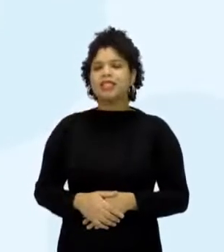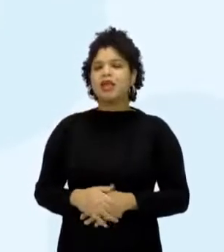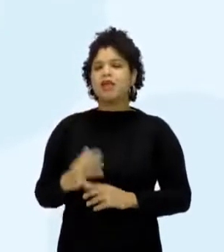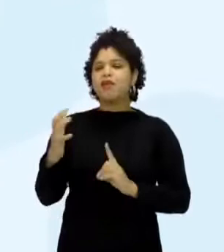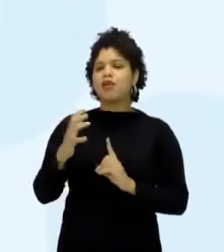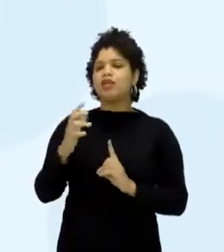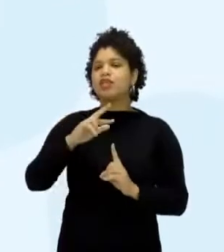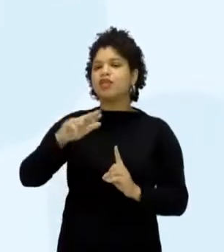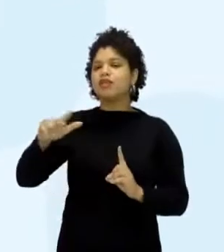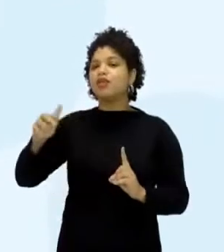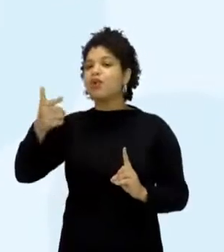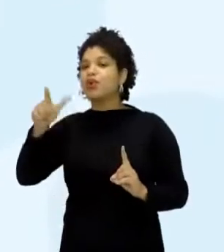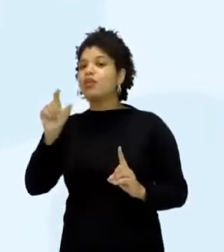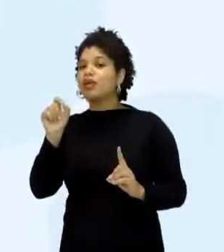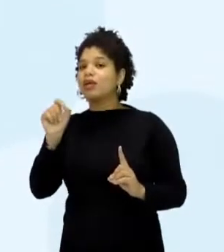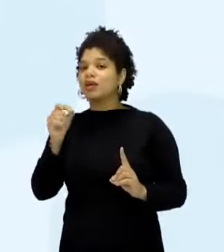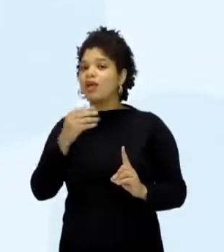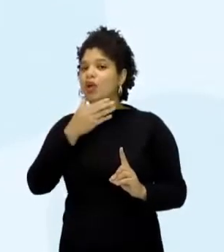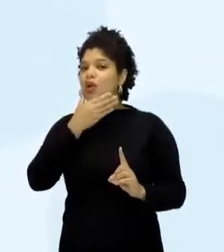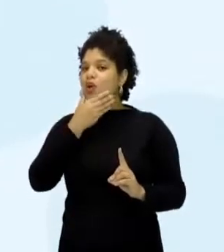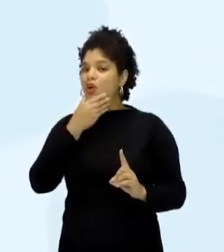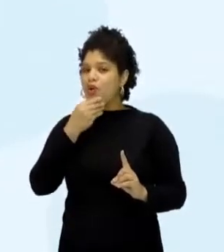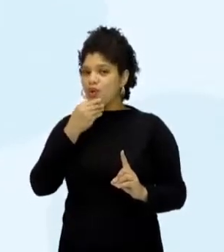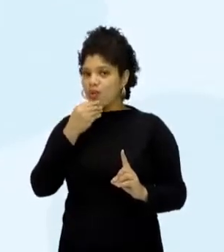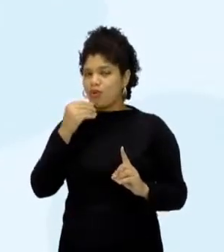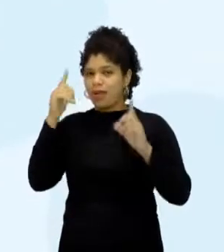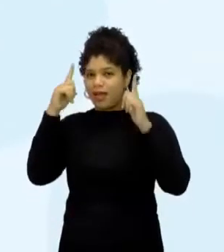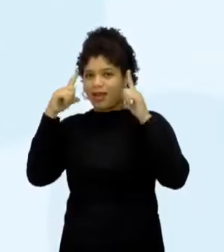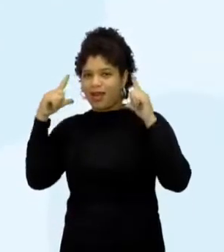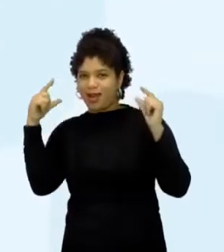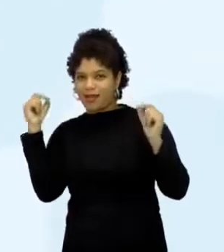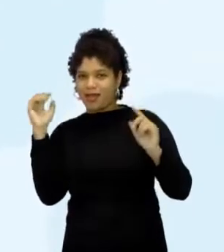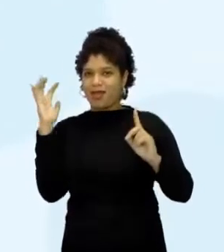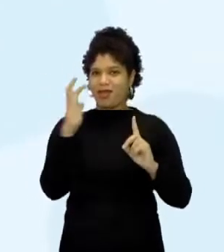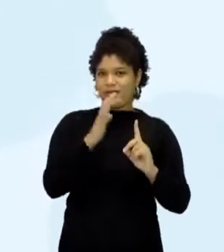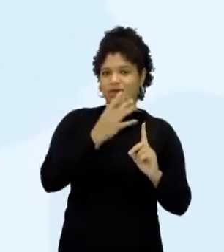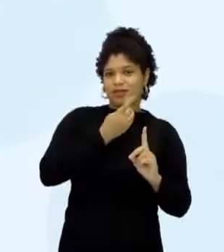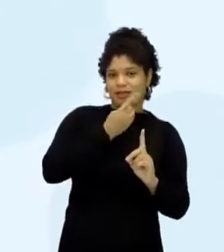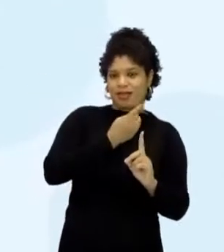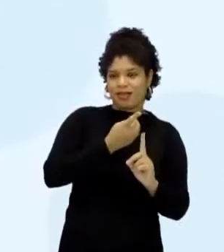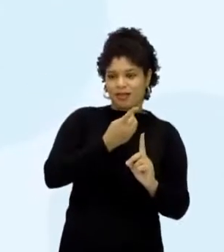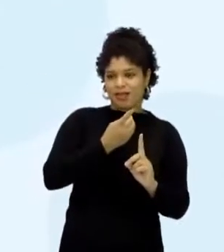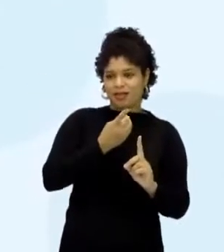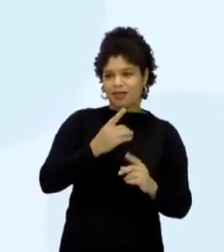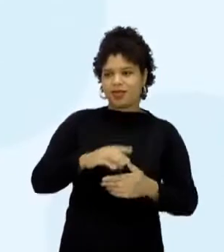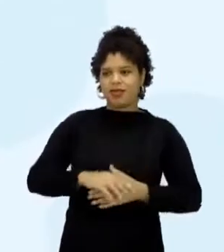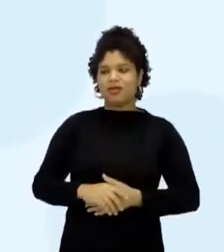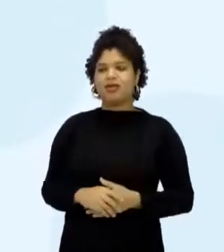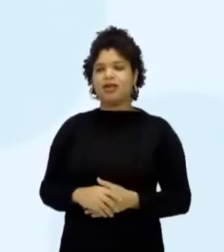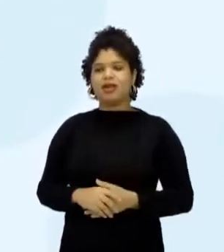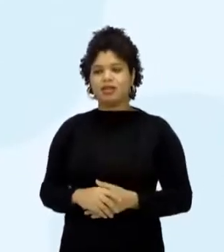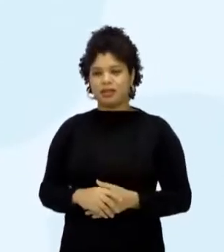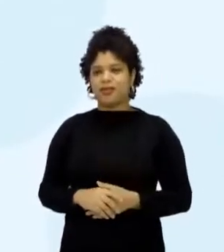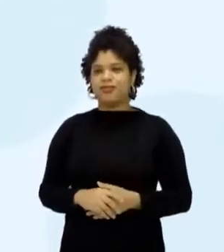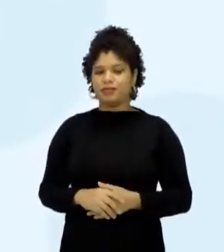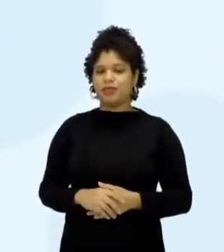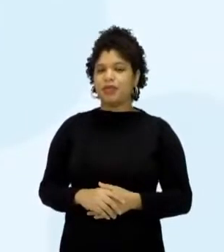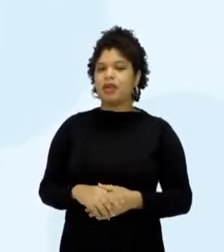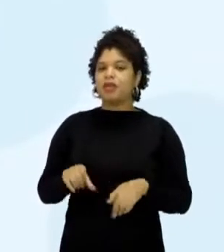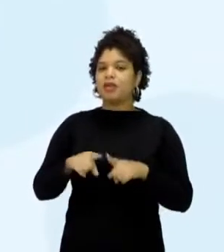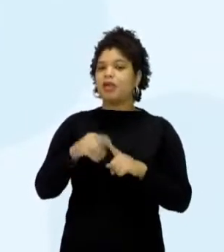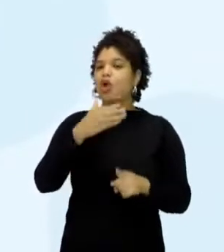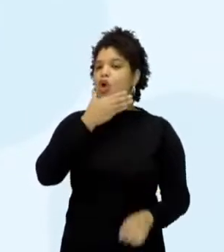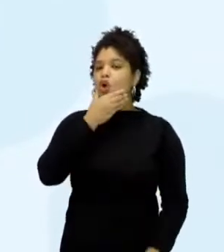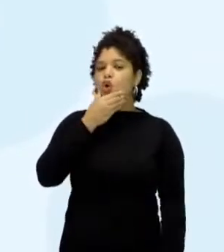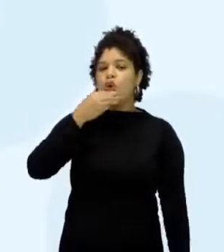de Lamarck, olha só, né? Tá vendo? Lamarck influenciando Darwin, olha que bacana. E também de Thomas